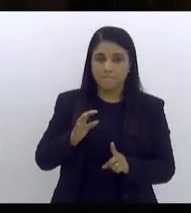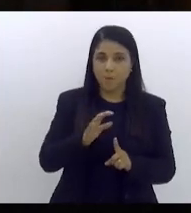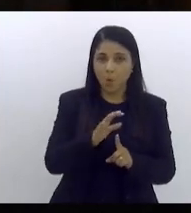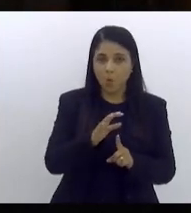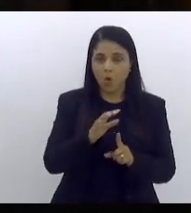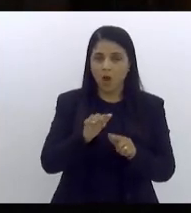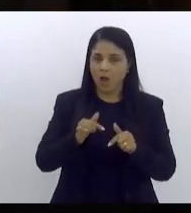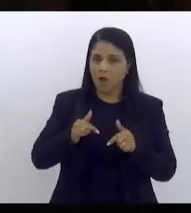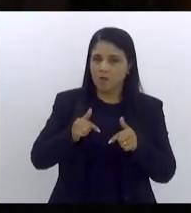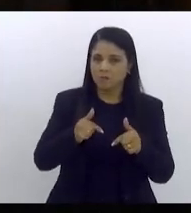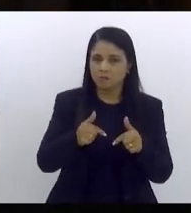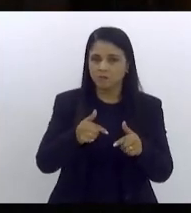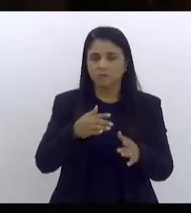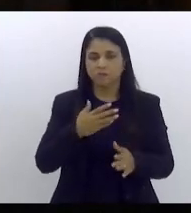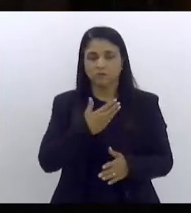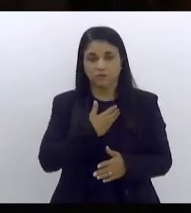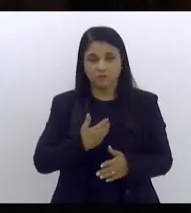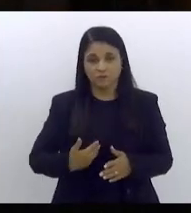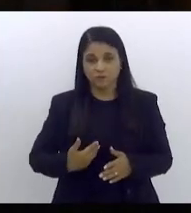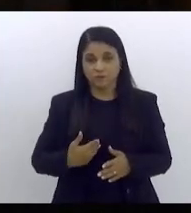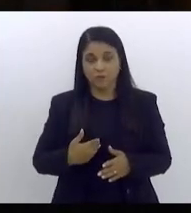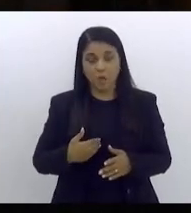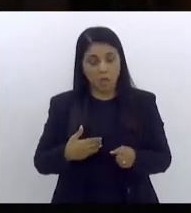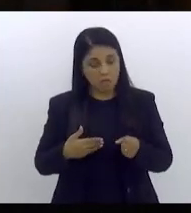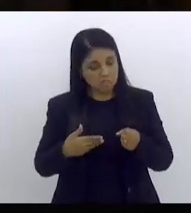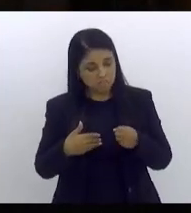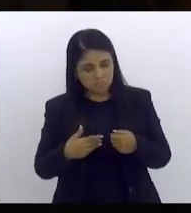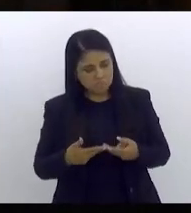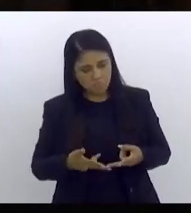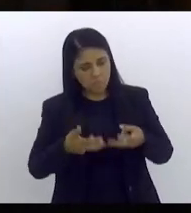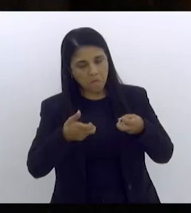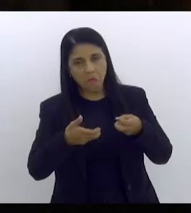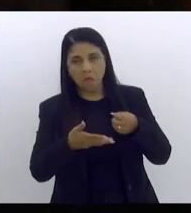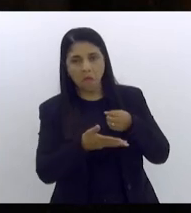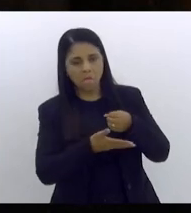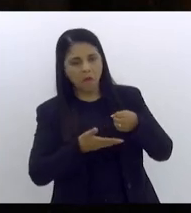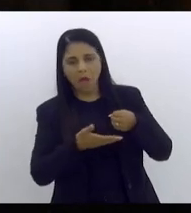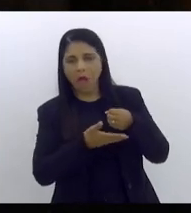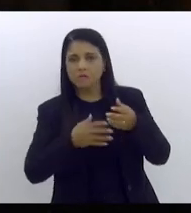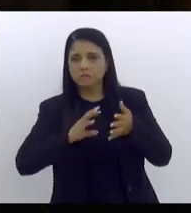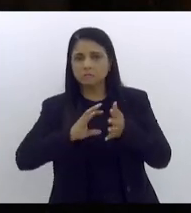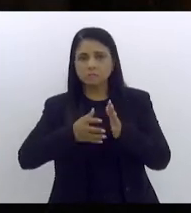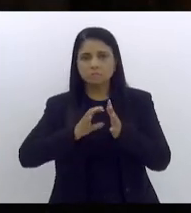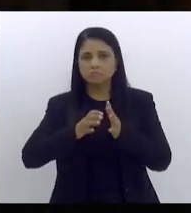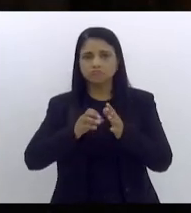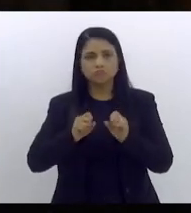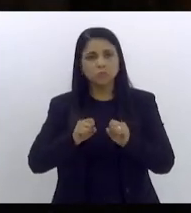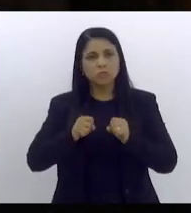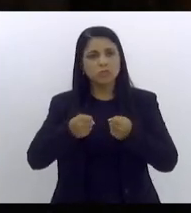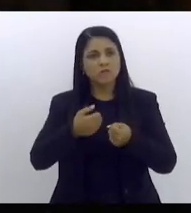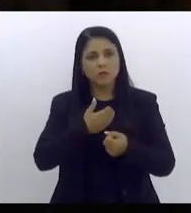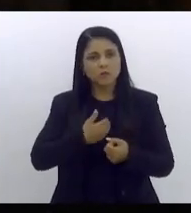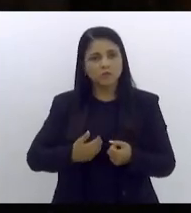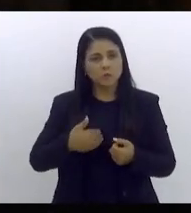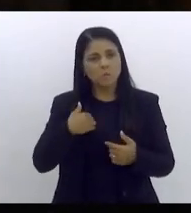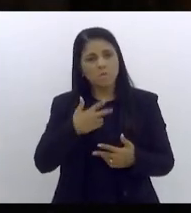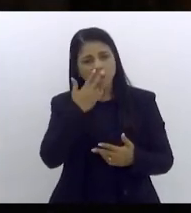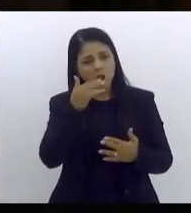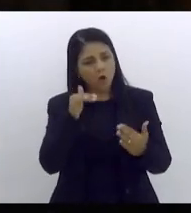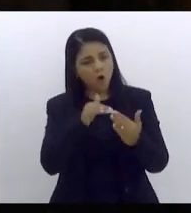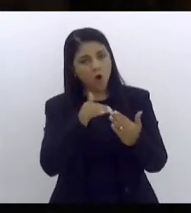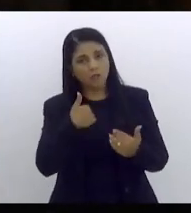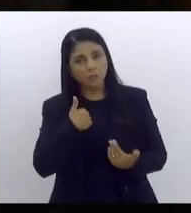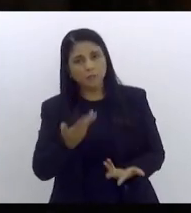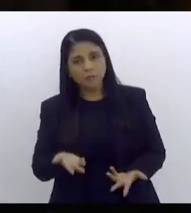governo, eu não vejo a base defender o governo. Parece que a base está concordando comigo, e eu